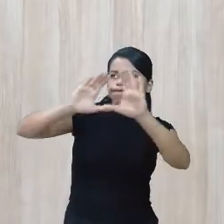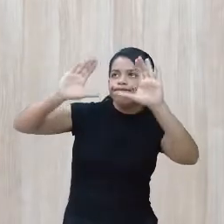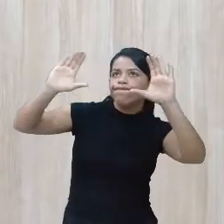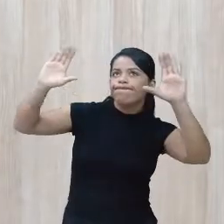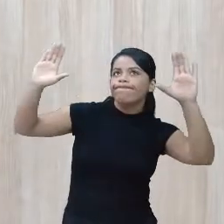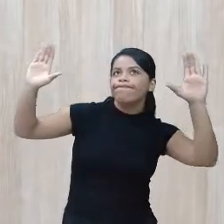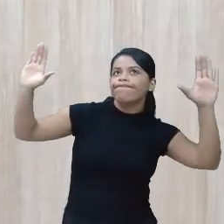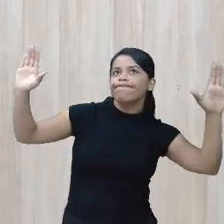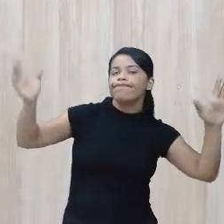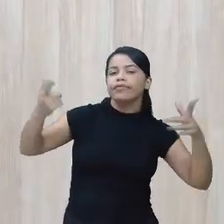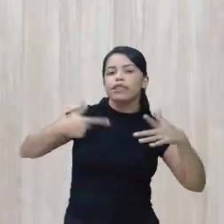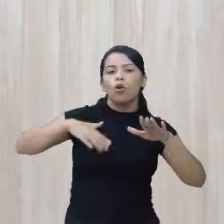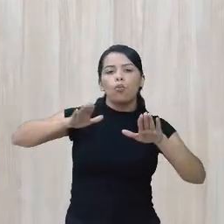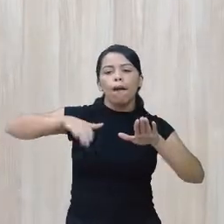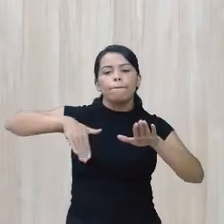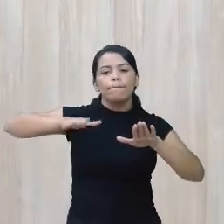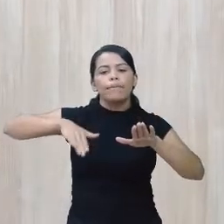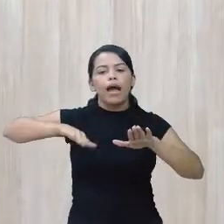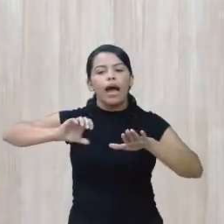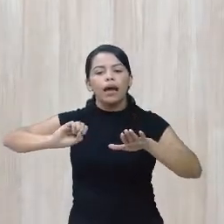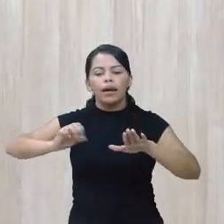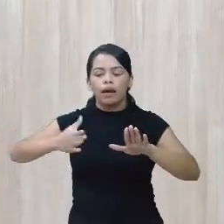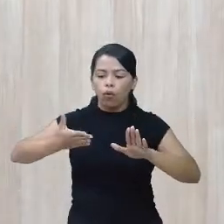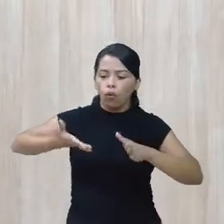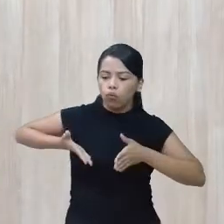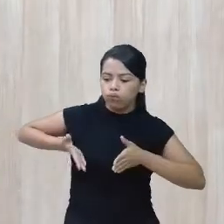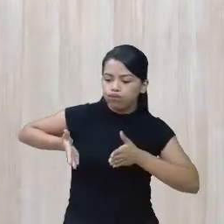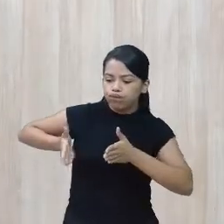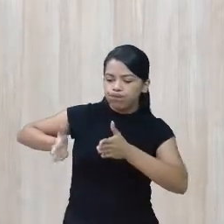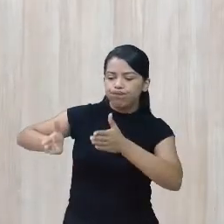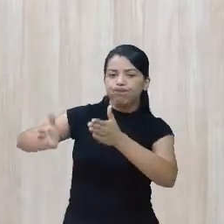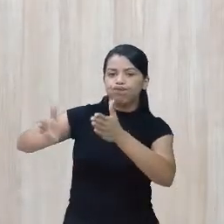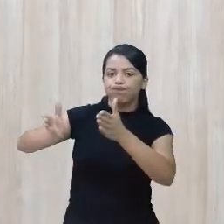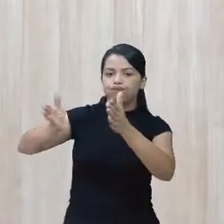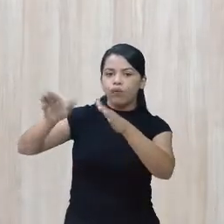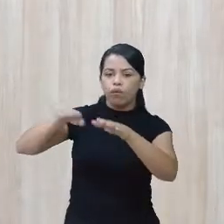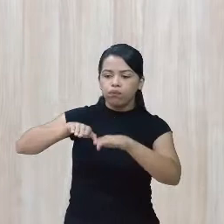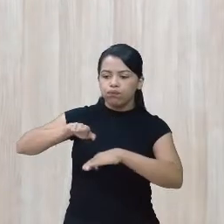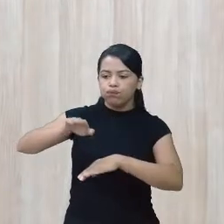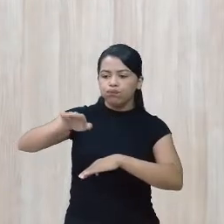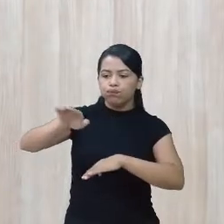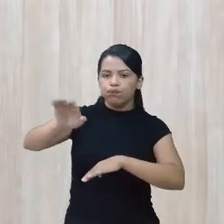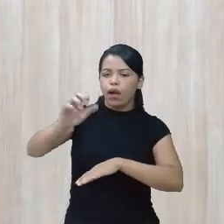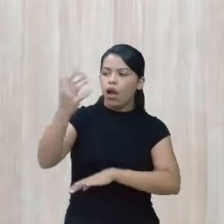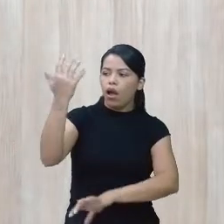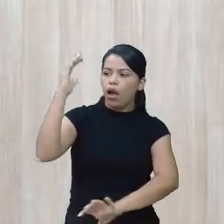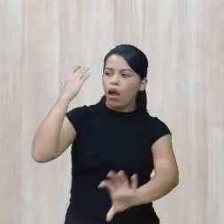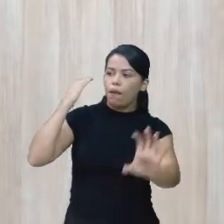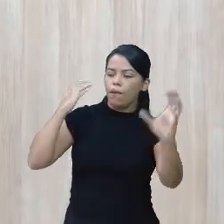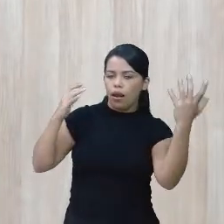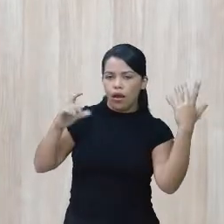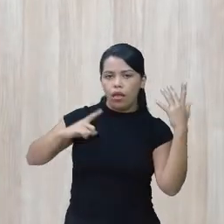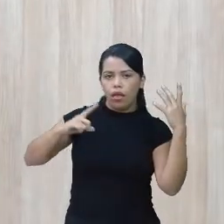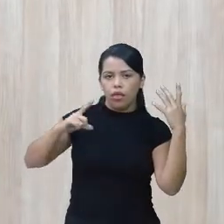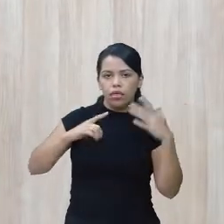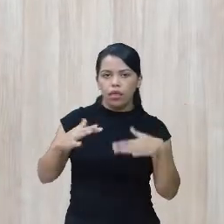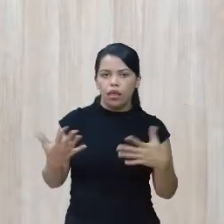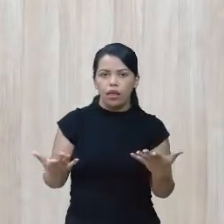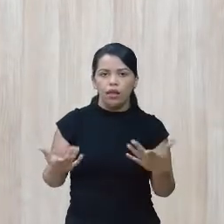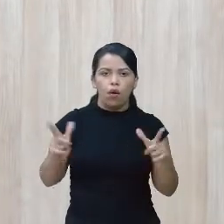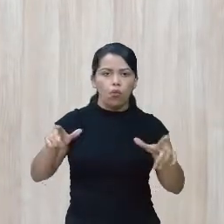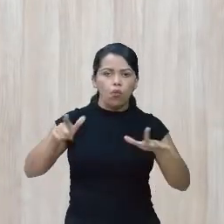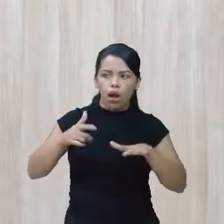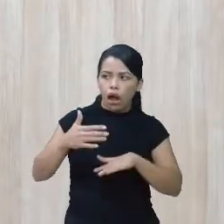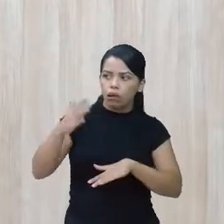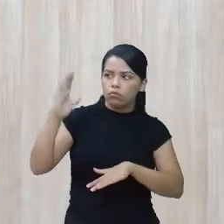numa estrada, a gente pensa em um ambiente, numa praça, né? Num ambiente aberto. Mas essa é a ideia de paisagem